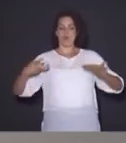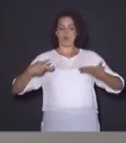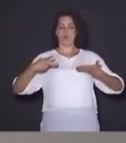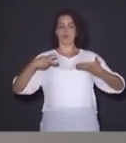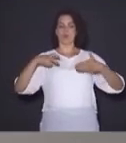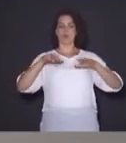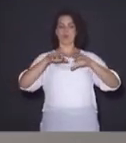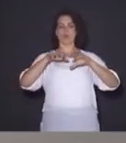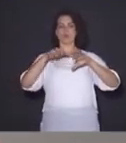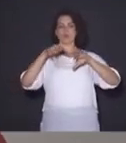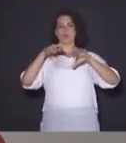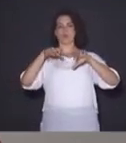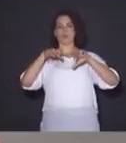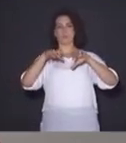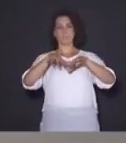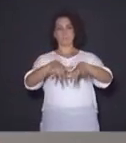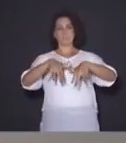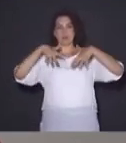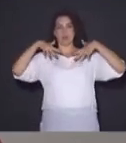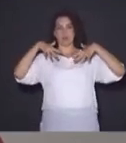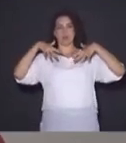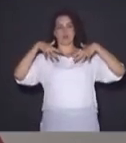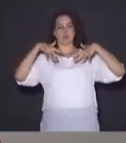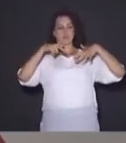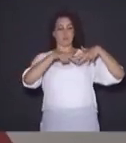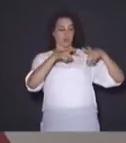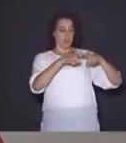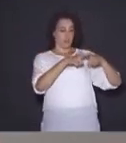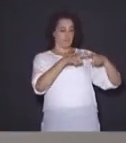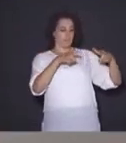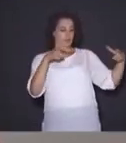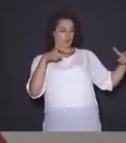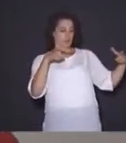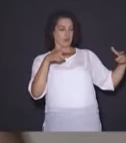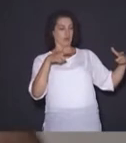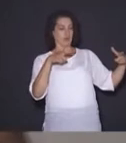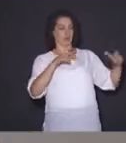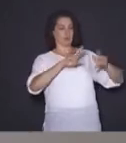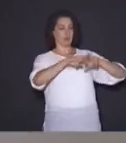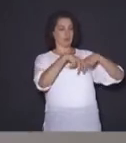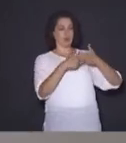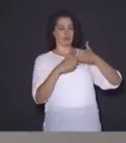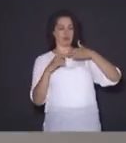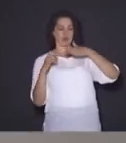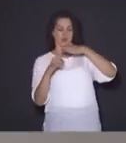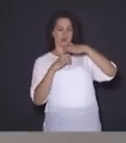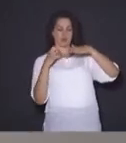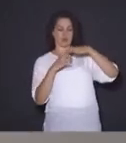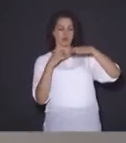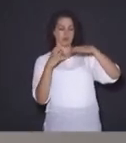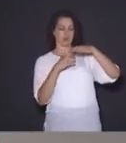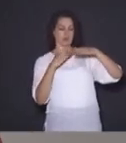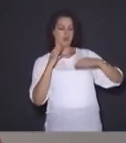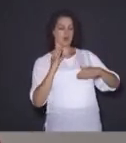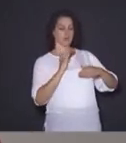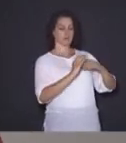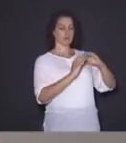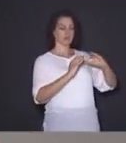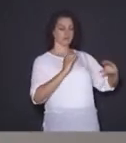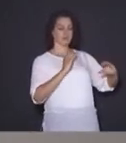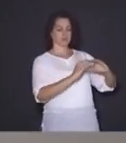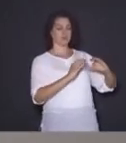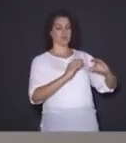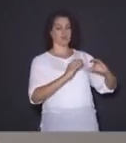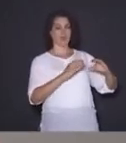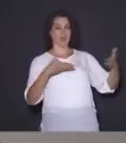baseada no financiamento privado de grandes empresas que esse escândalo reta